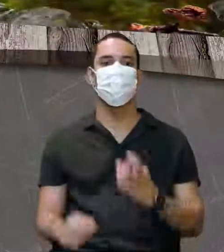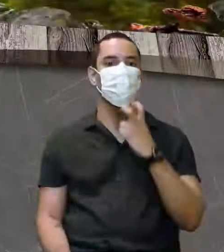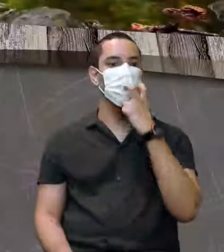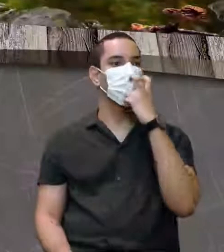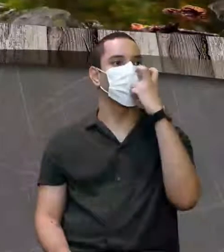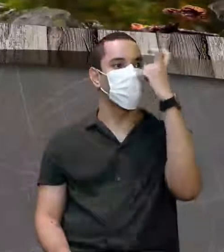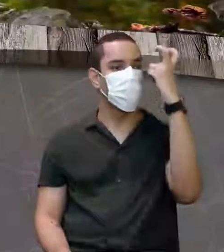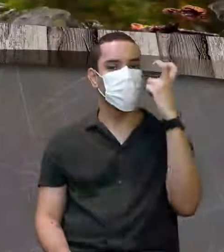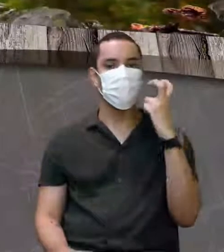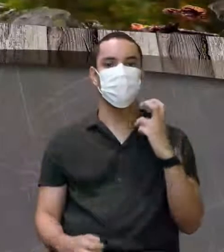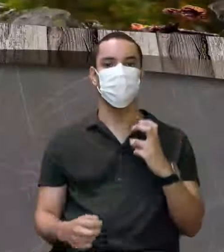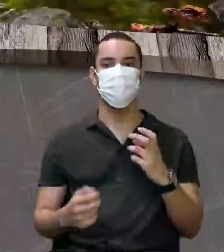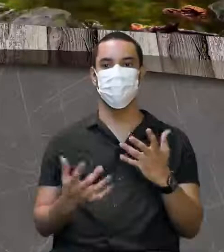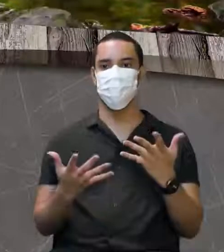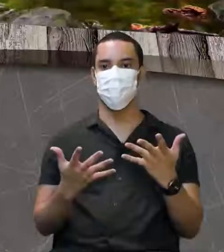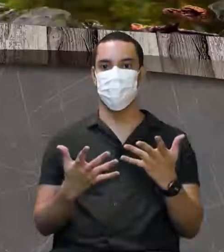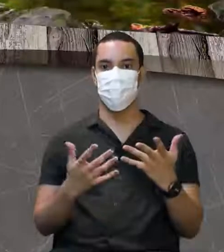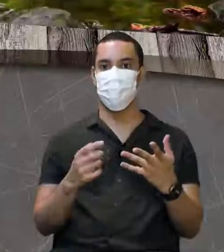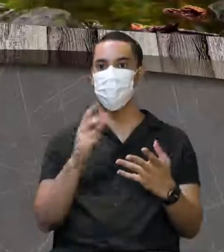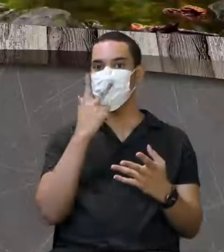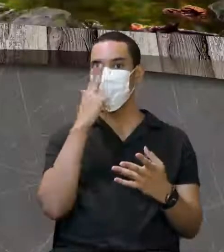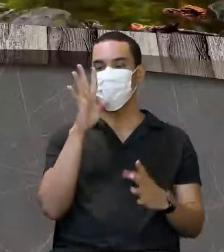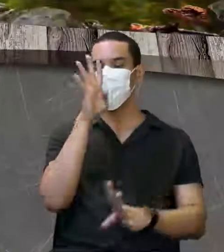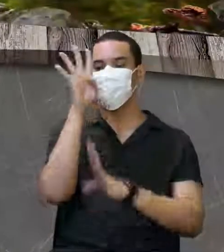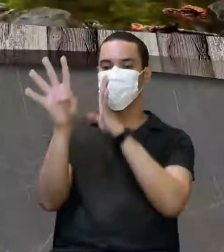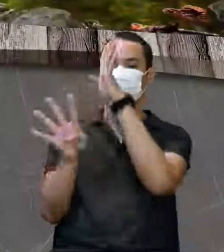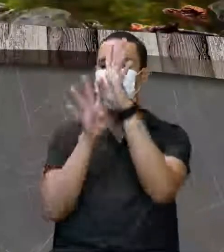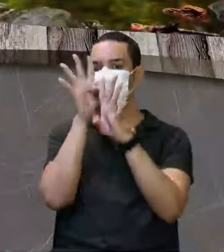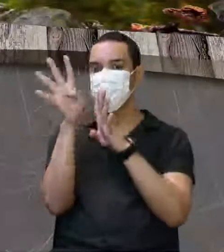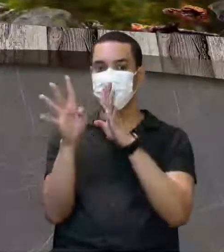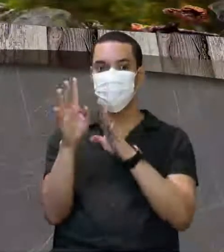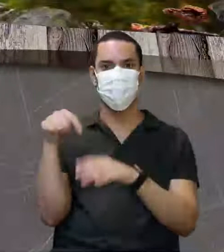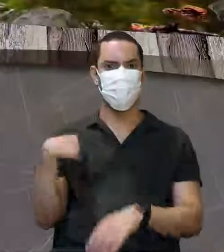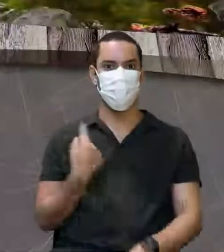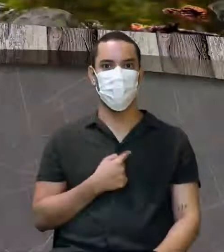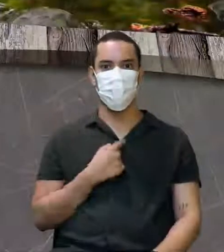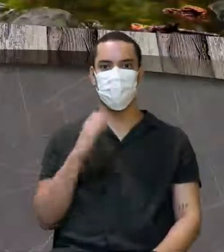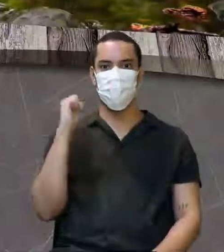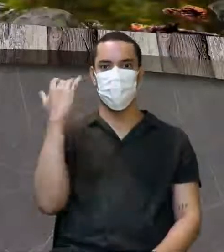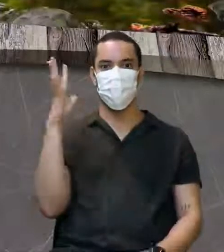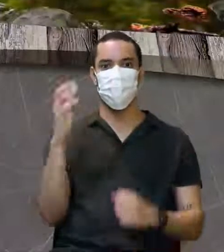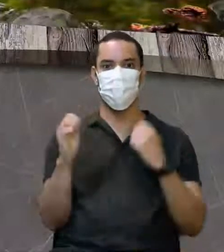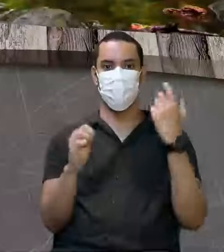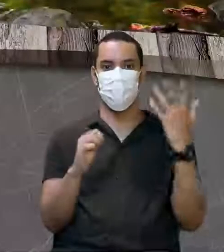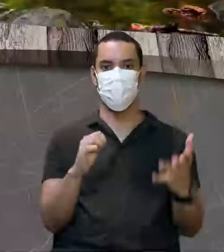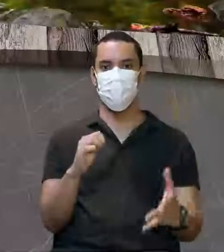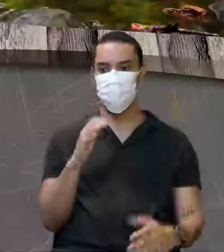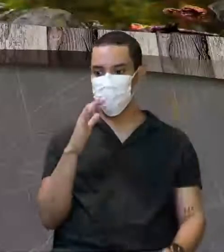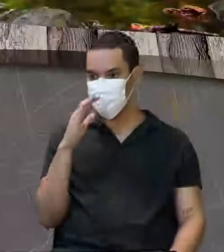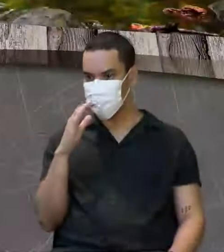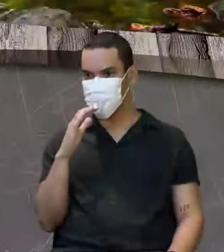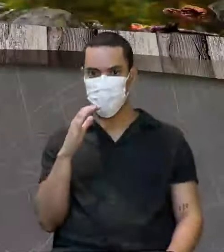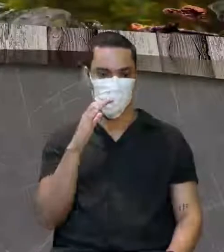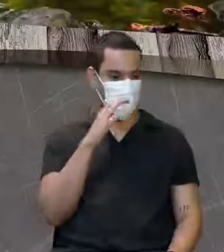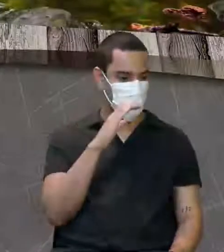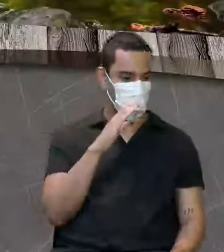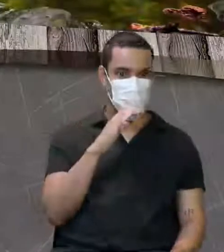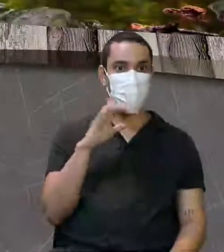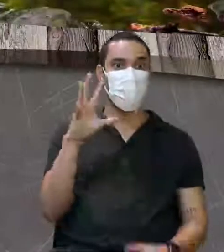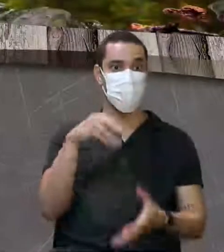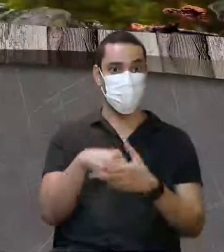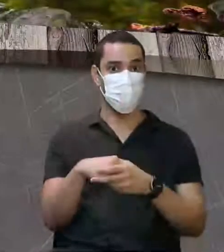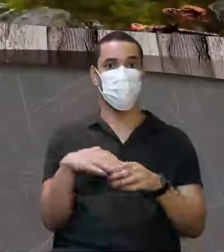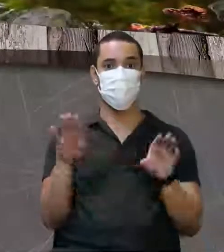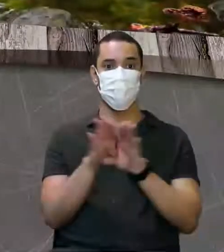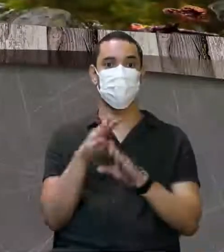se curiar alguma coisa lá dentro do mato, aí a gente vai se distanciando e a gente vai dando aqueles gritinhos. Não sei se vocês já têm essa experiência, creio que